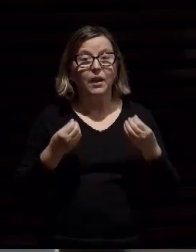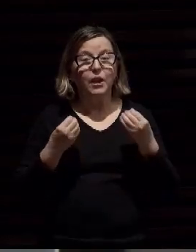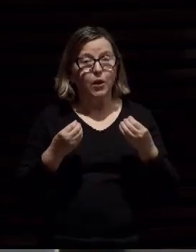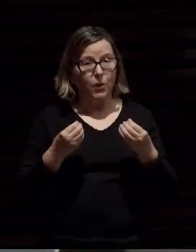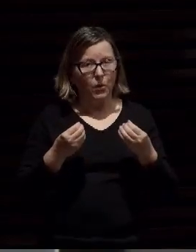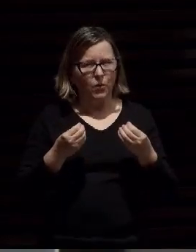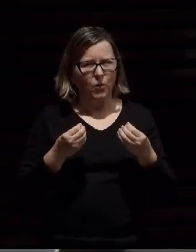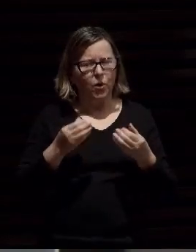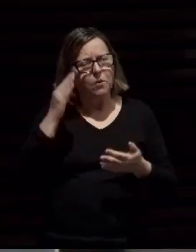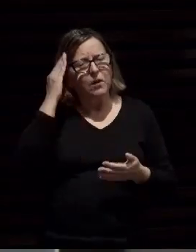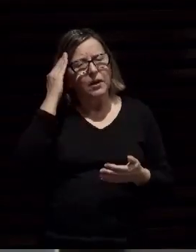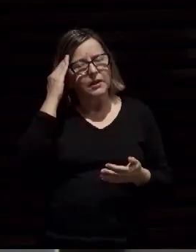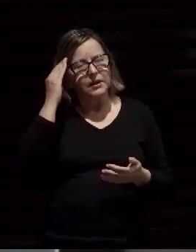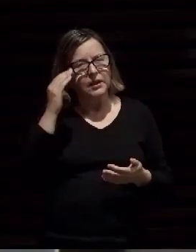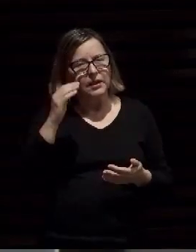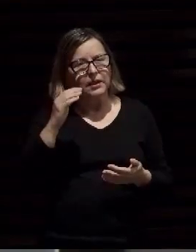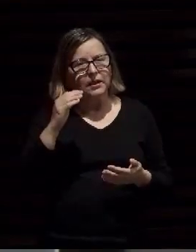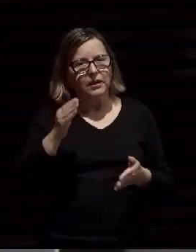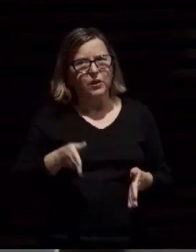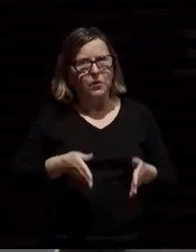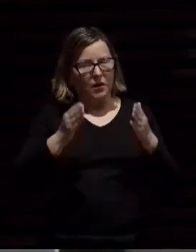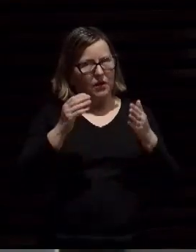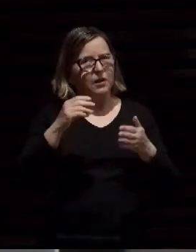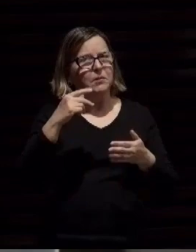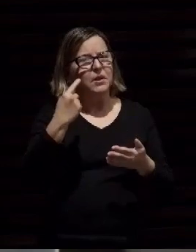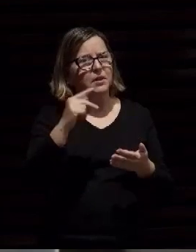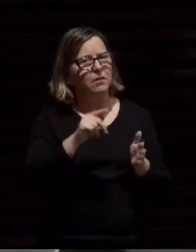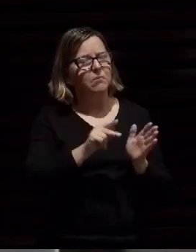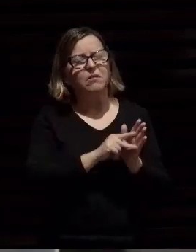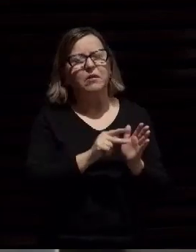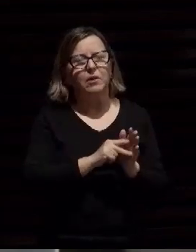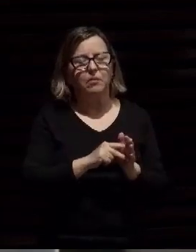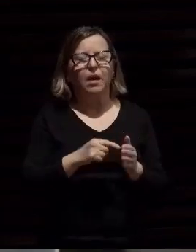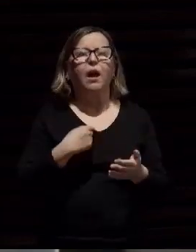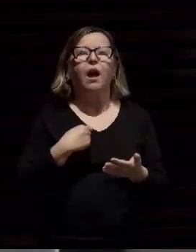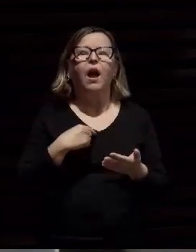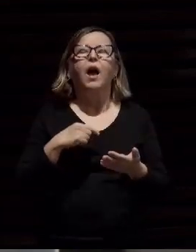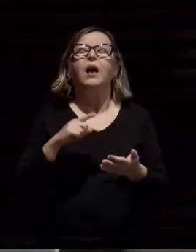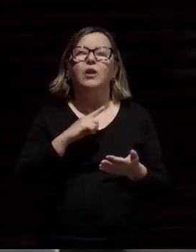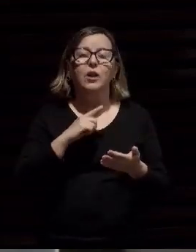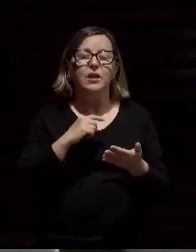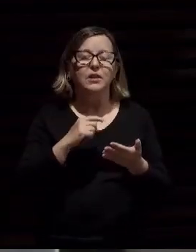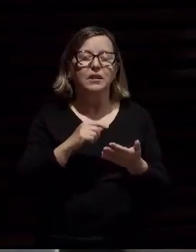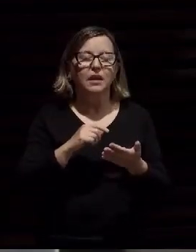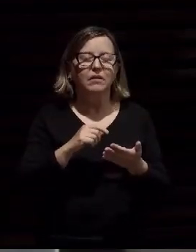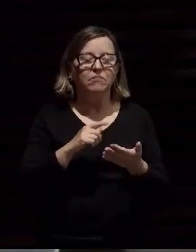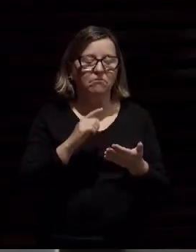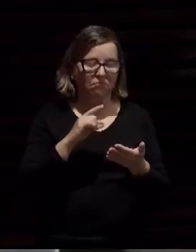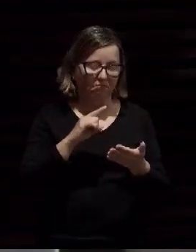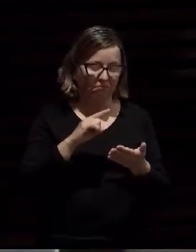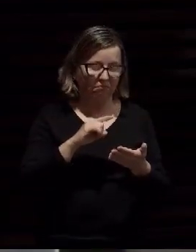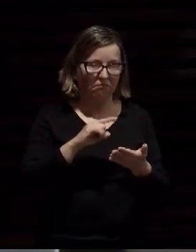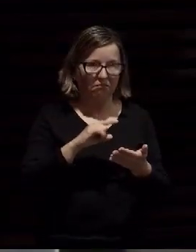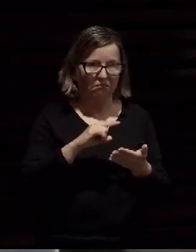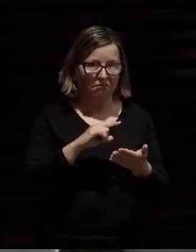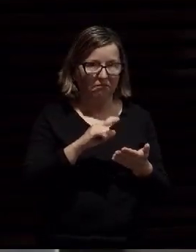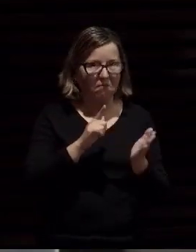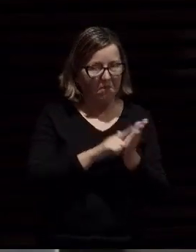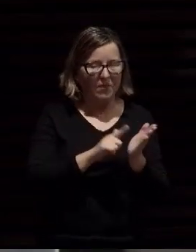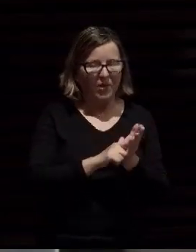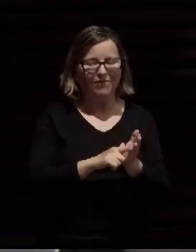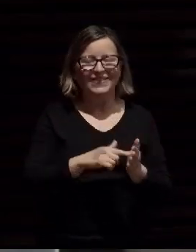seu? Eu tenho uma escritura. Eu digo, pois eu tenho uma escritura. E a minha escritura é a escritura do meu